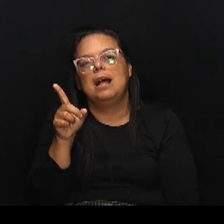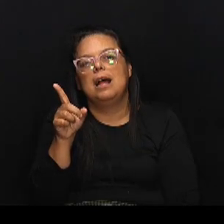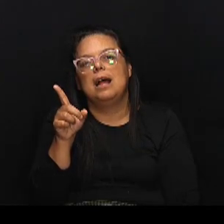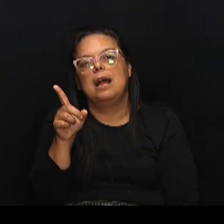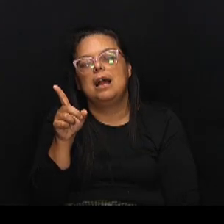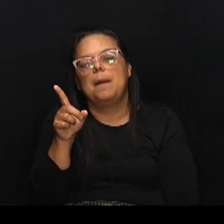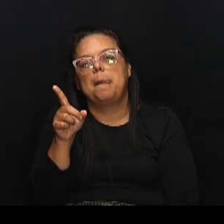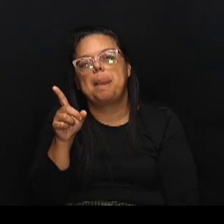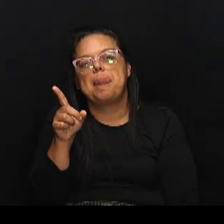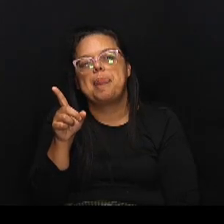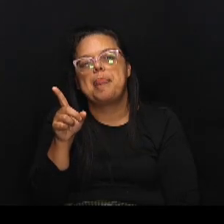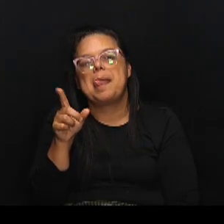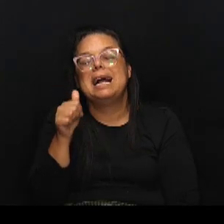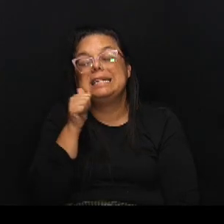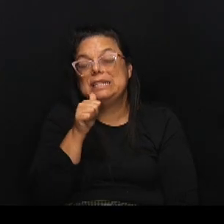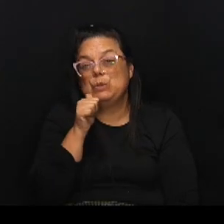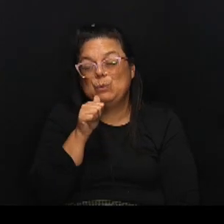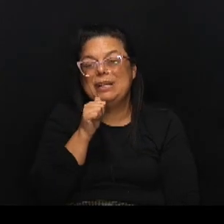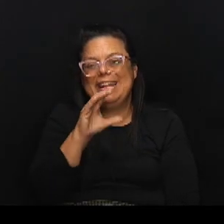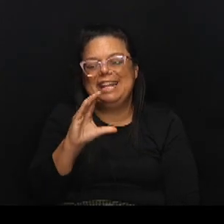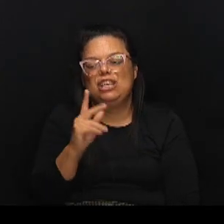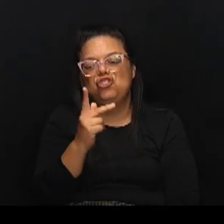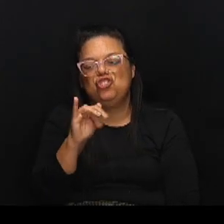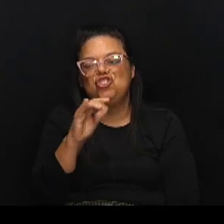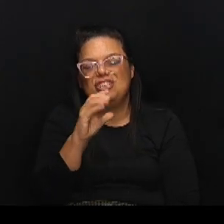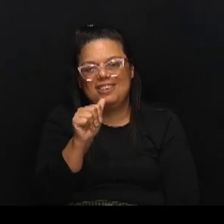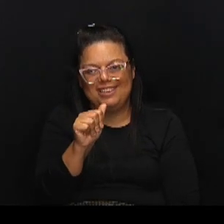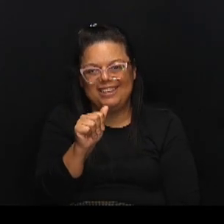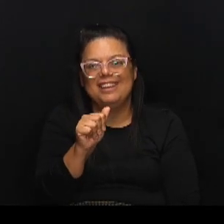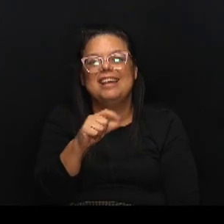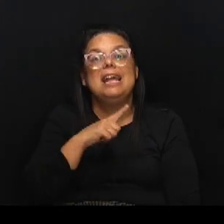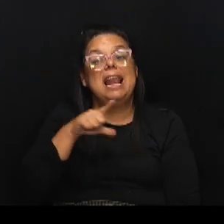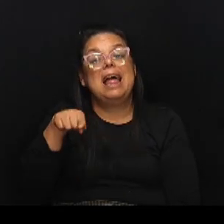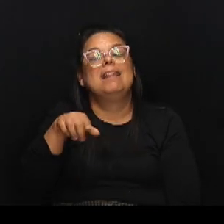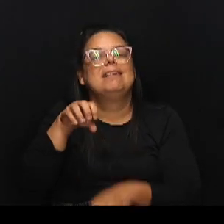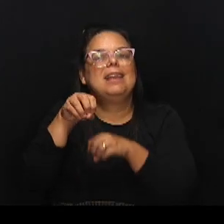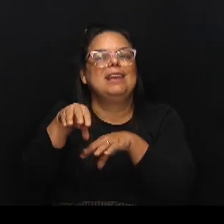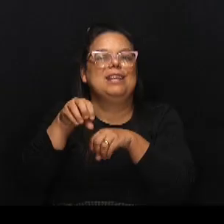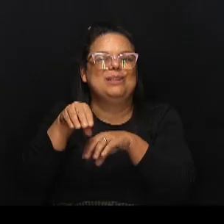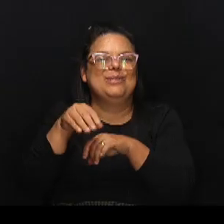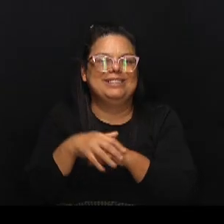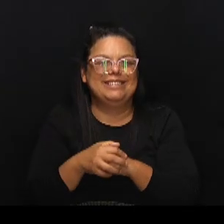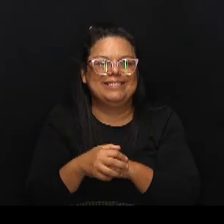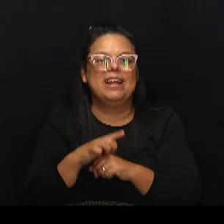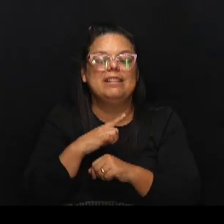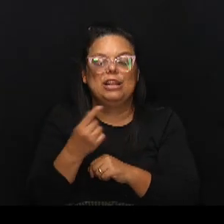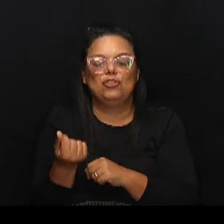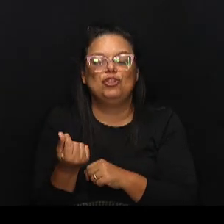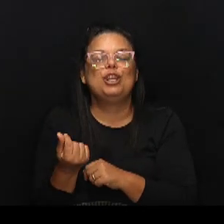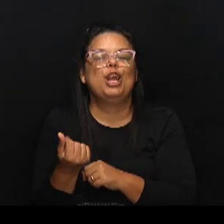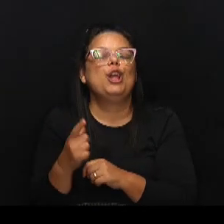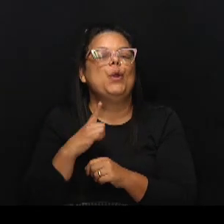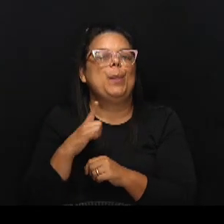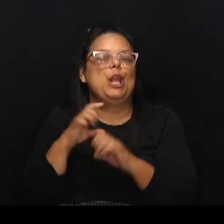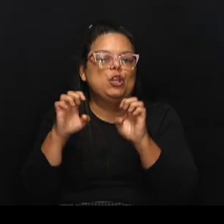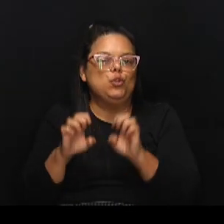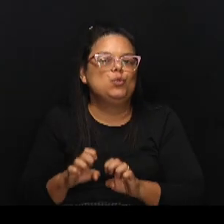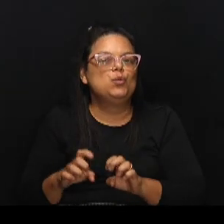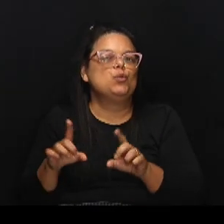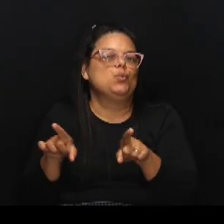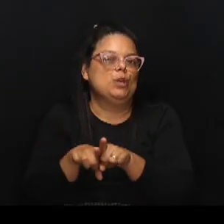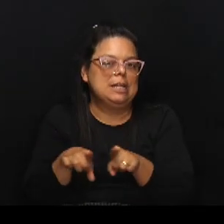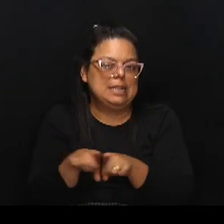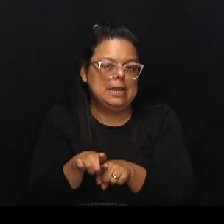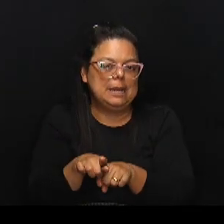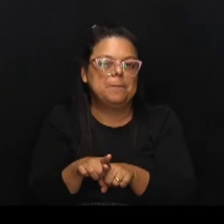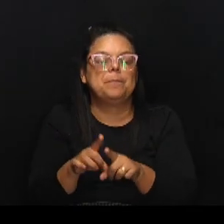que as negras são empoderadas lá. E tem educação, porque onde tem dinheiro tem possibilidade de instrução formal. E